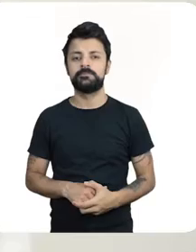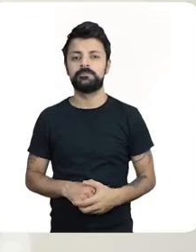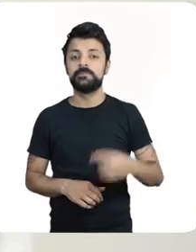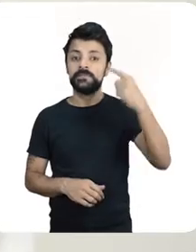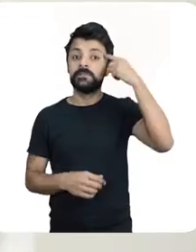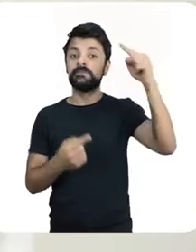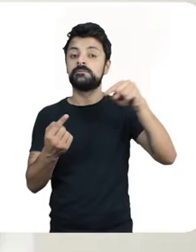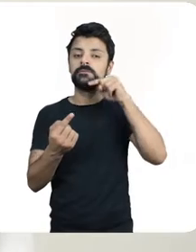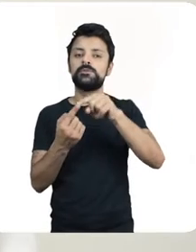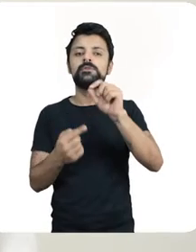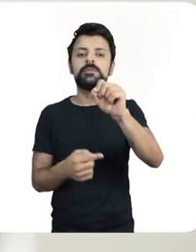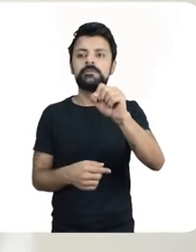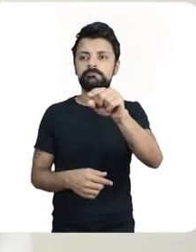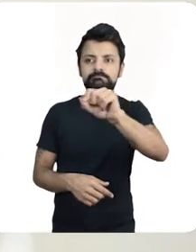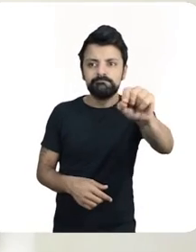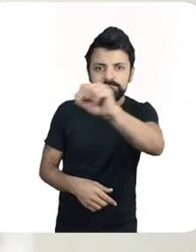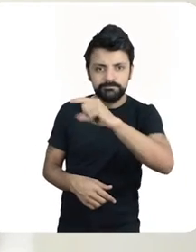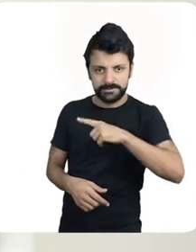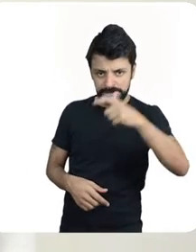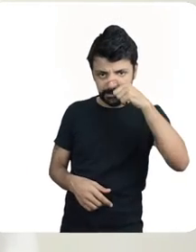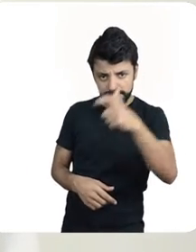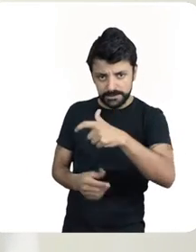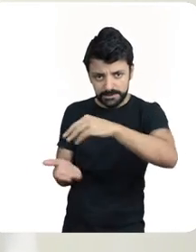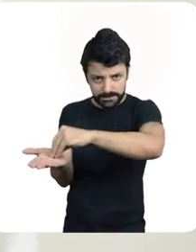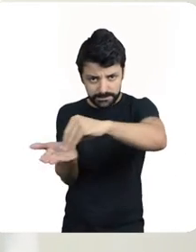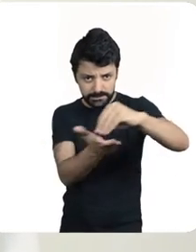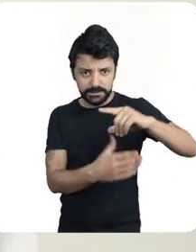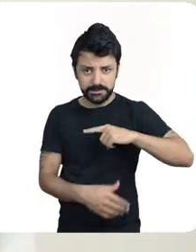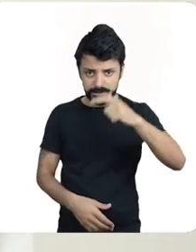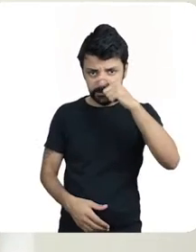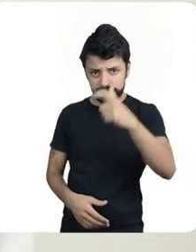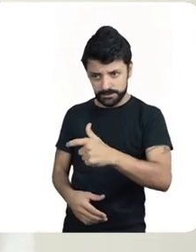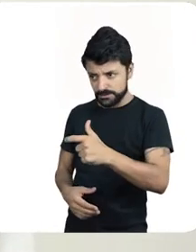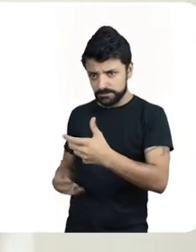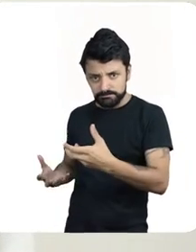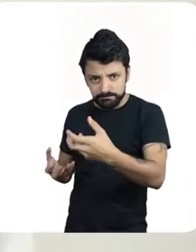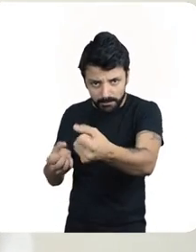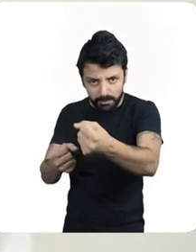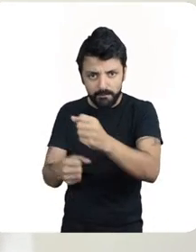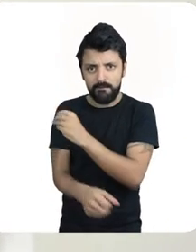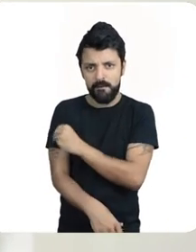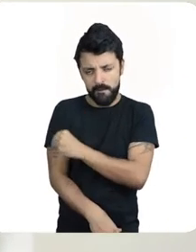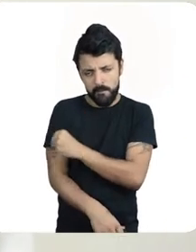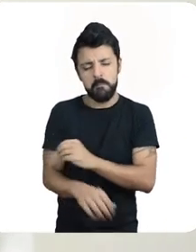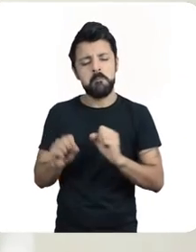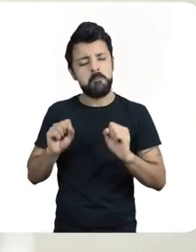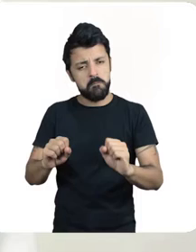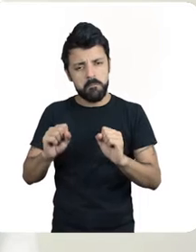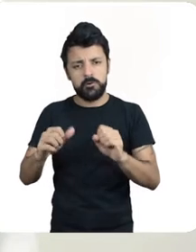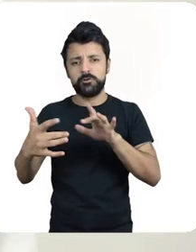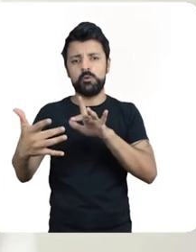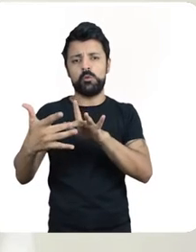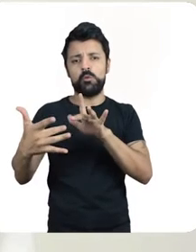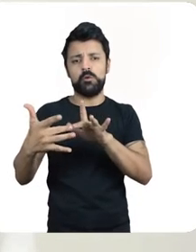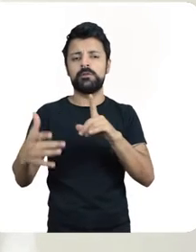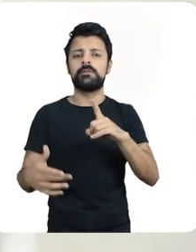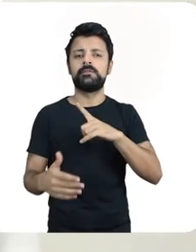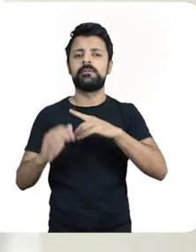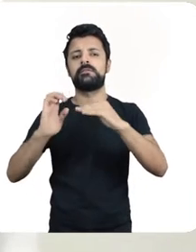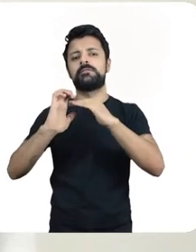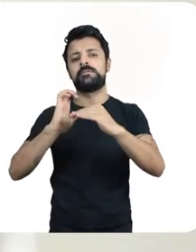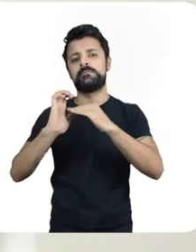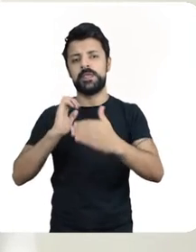A ideia também é quem tiver interesse, as secretarias que tiverem interesse em adquirir esse álcool, podem entrar em contato através do